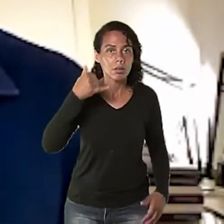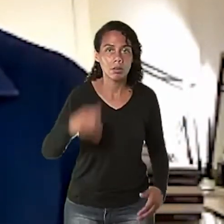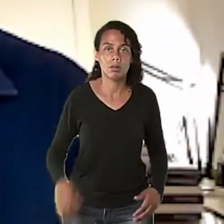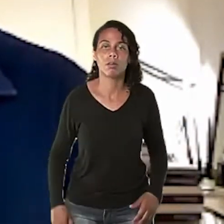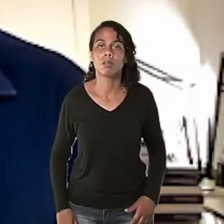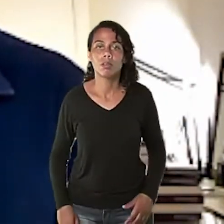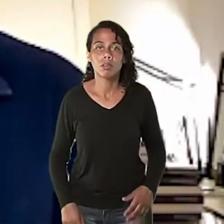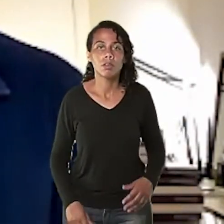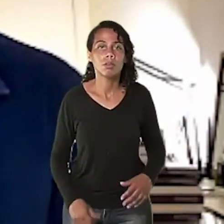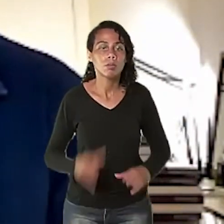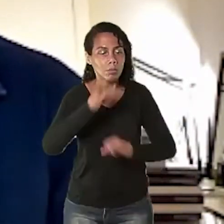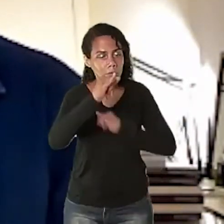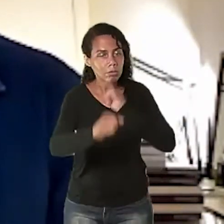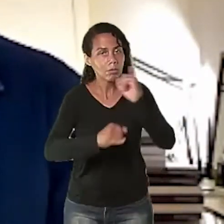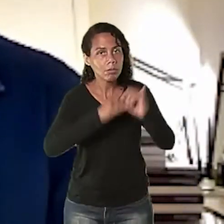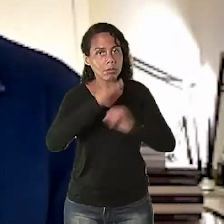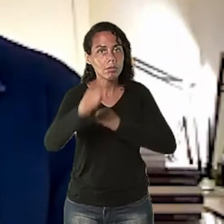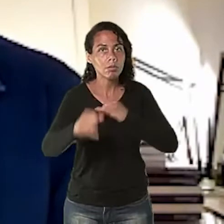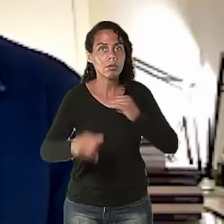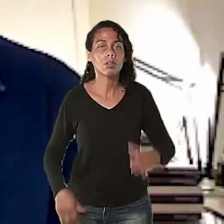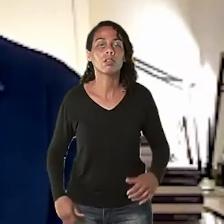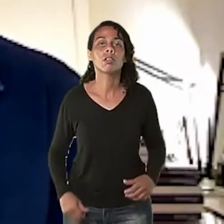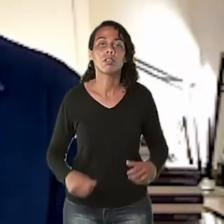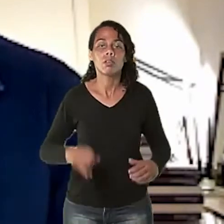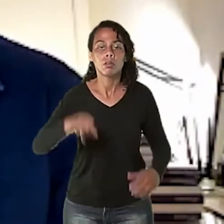meia hora, sabe, essas coisas.